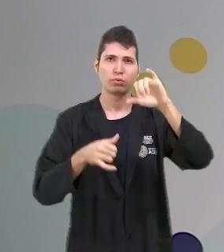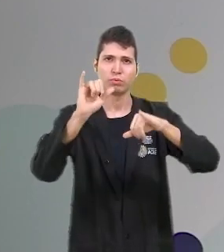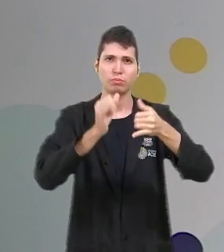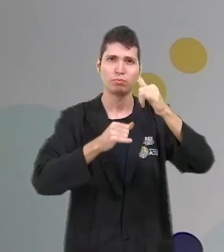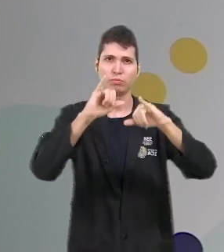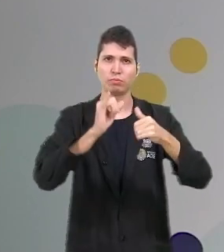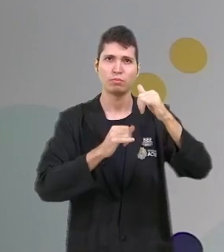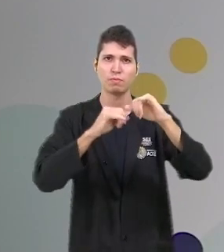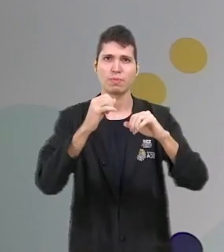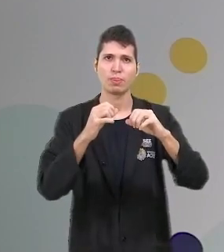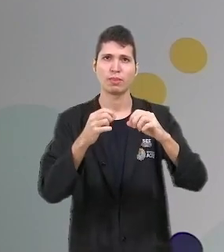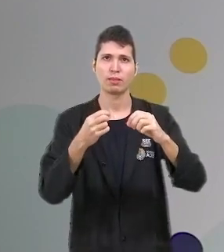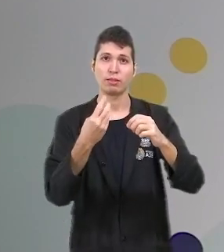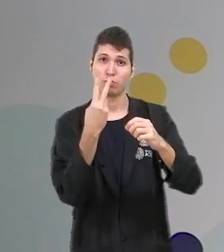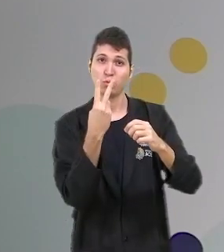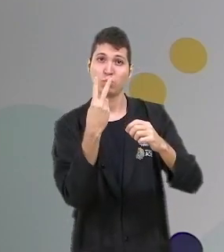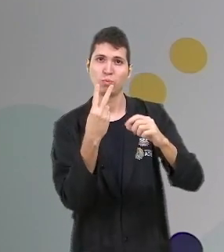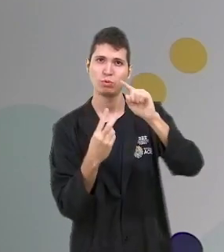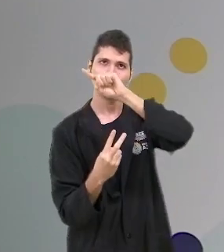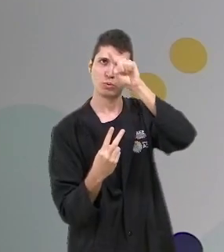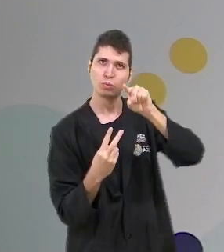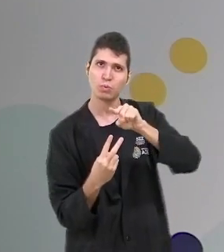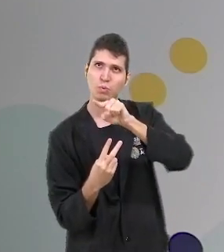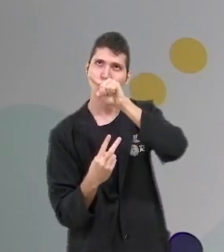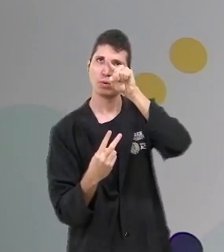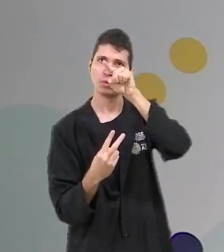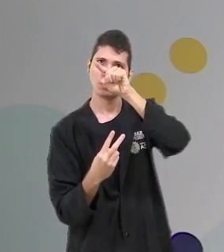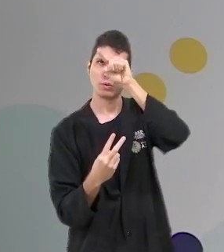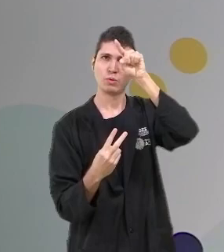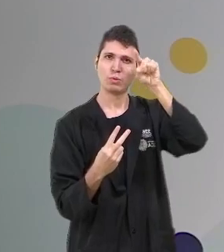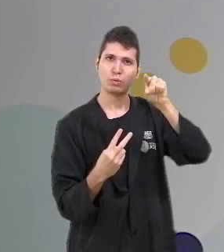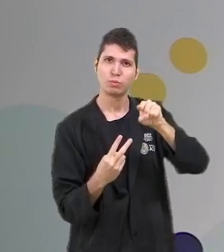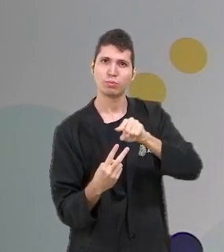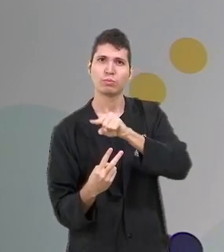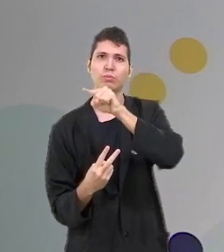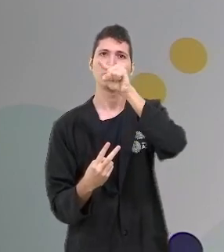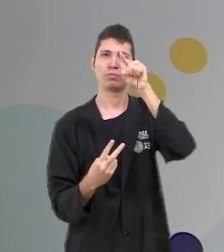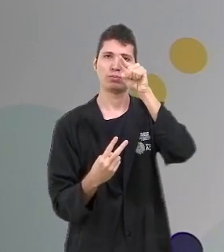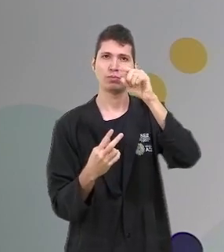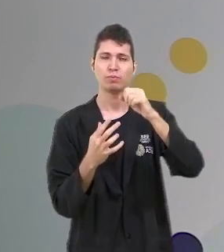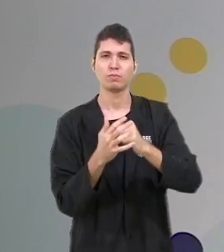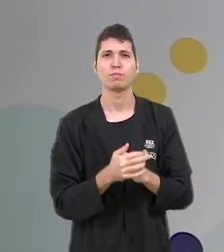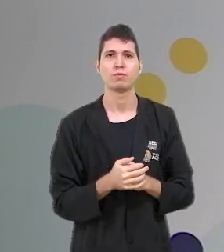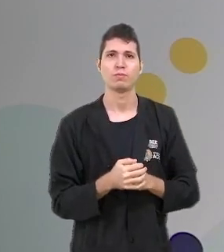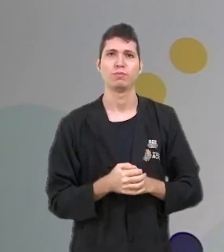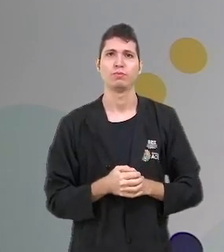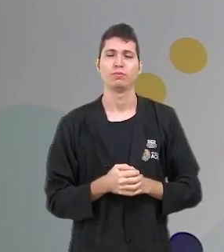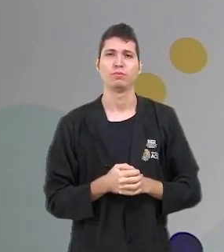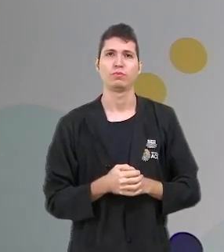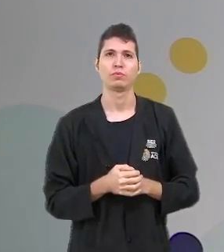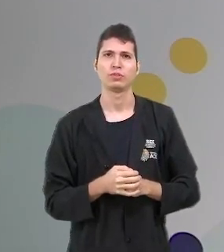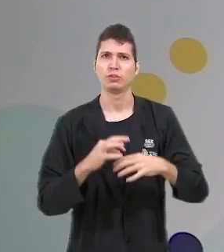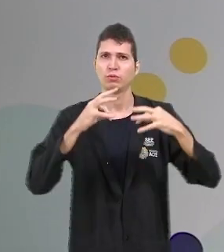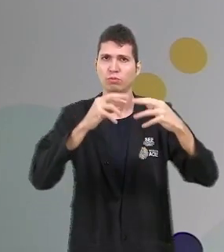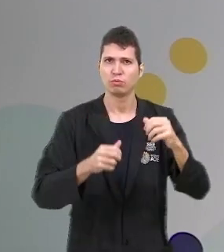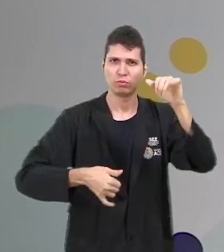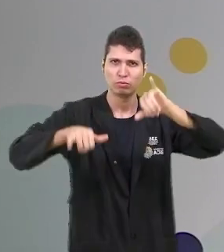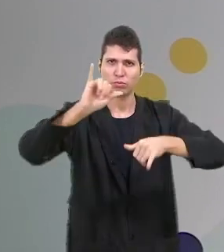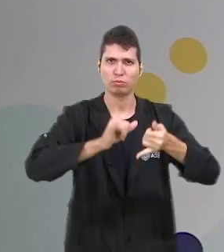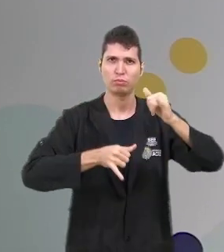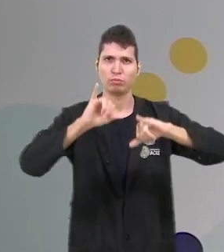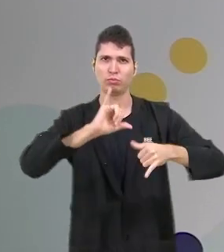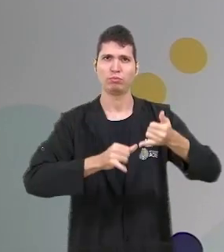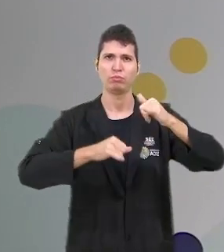total de 2 camadas e assim sucessivamente. Podemos concluir então que todos os elementos que